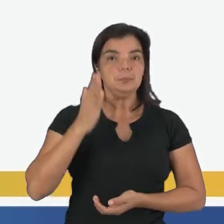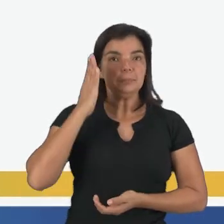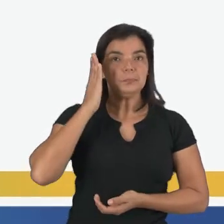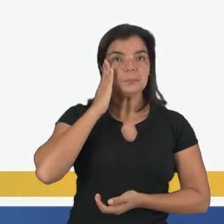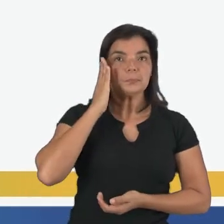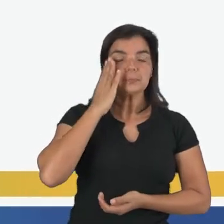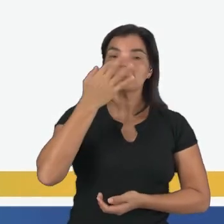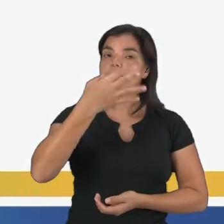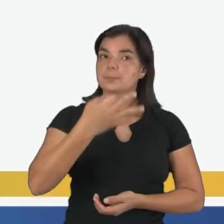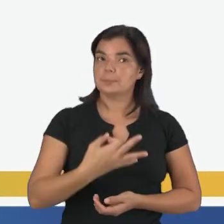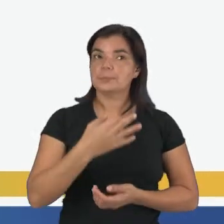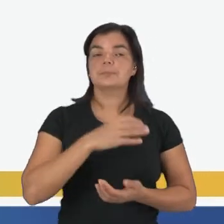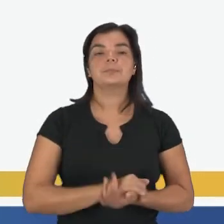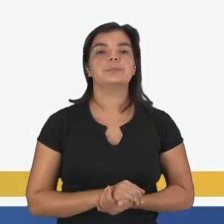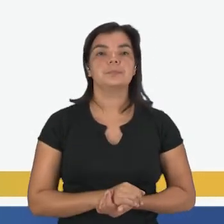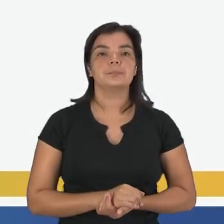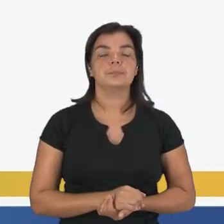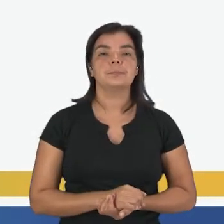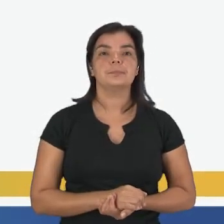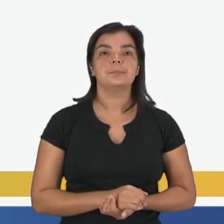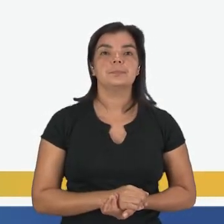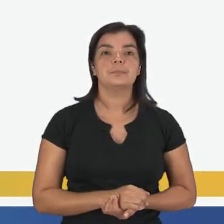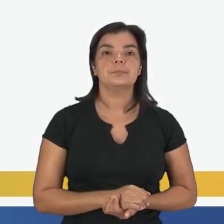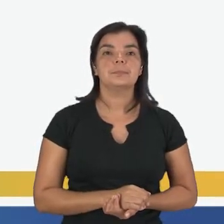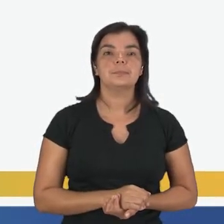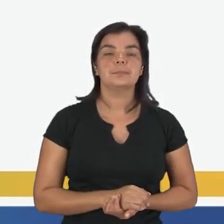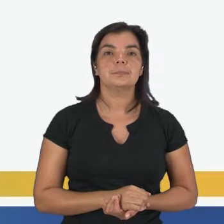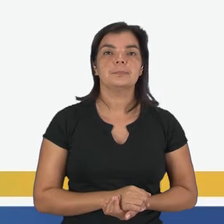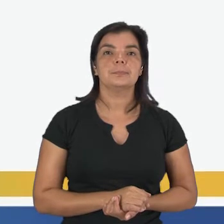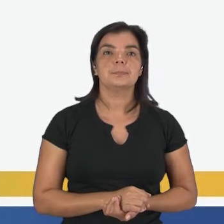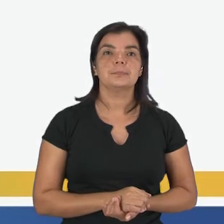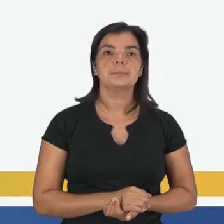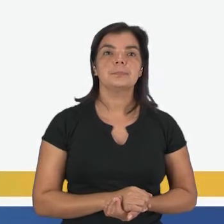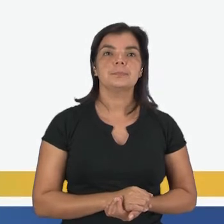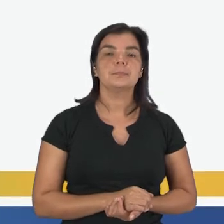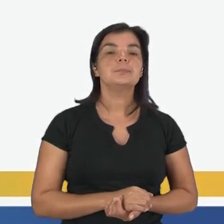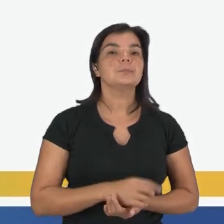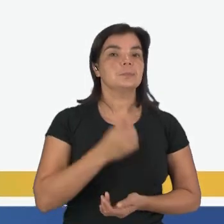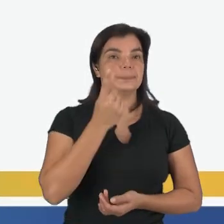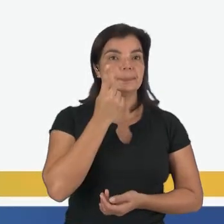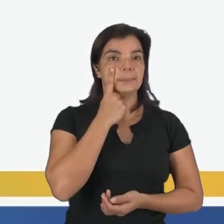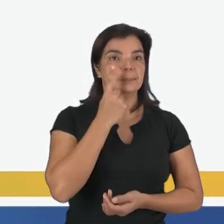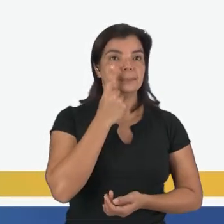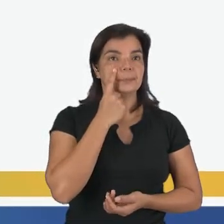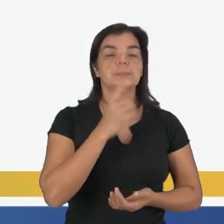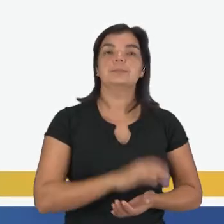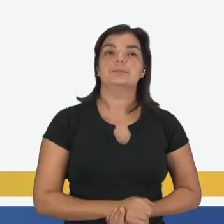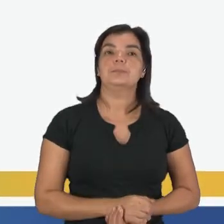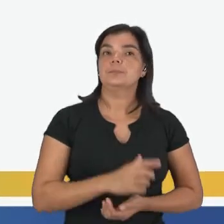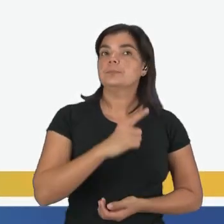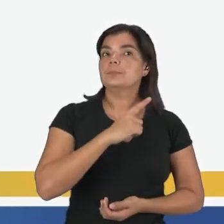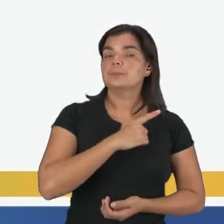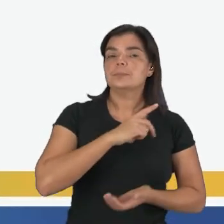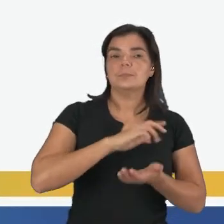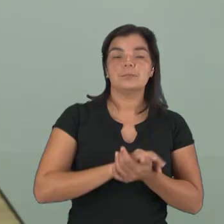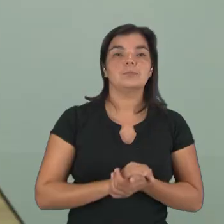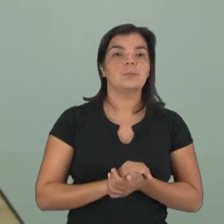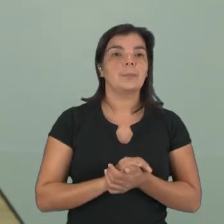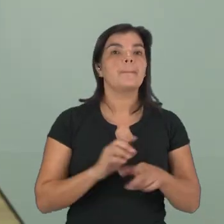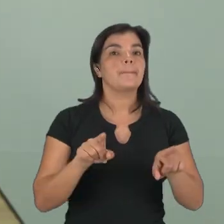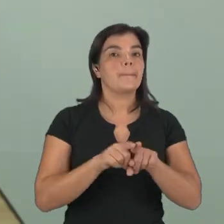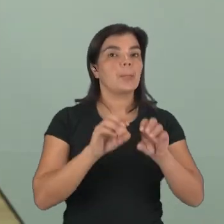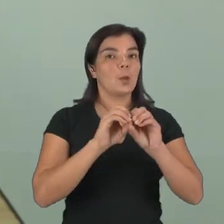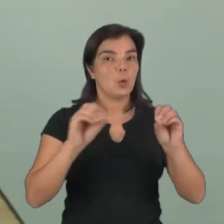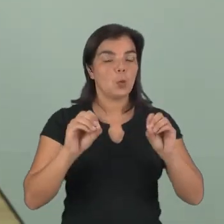bem direitinho, eu quero que você venha aqui comigo. Olha só, aqui nós temos ele vazio, porque nós